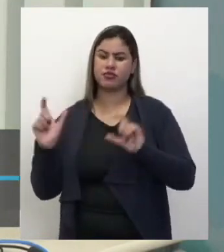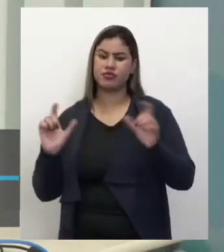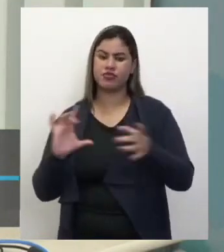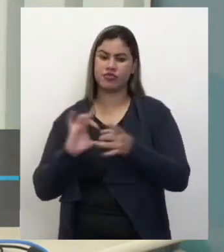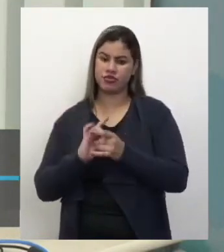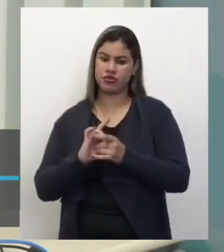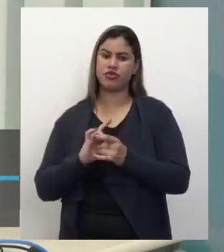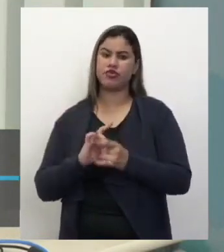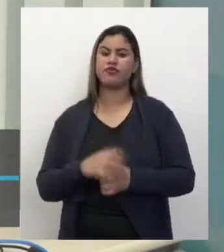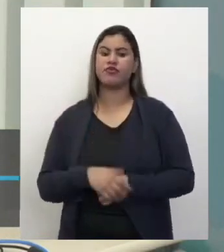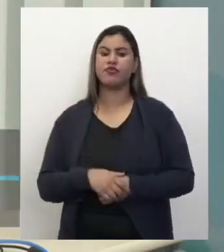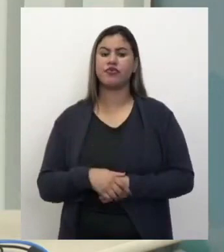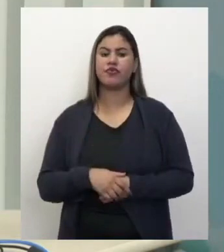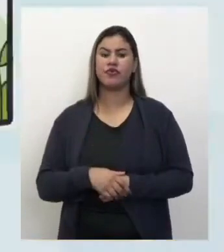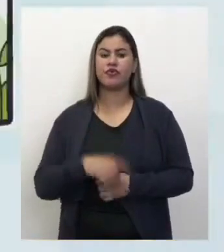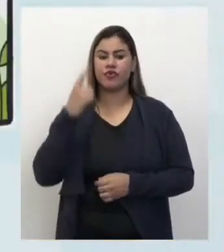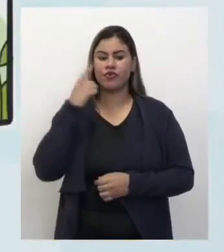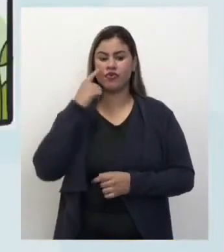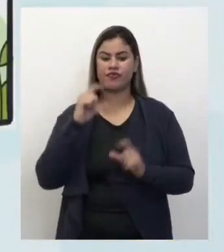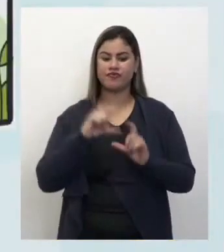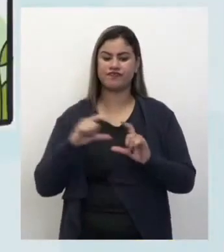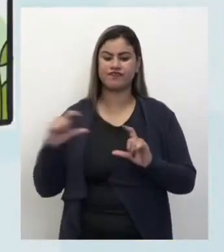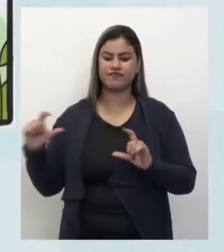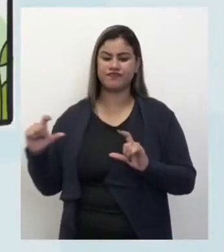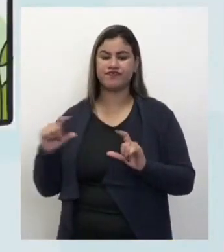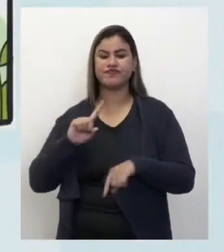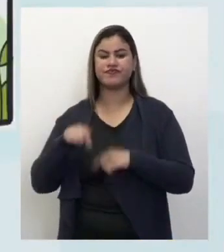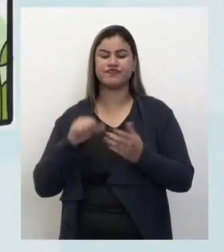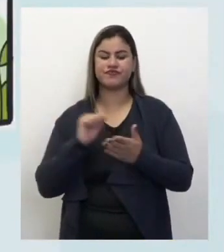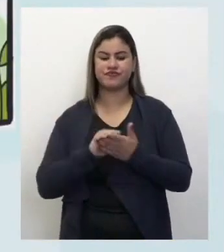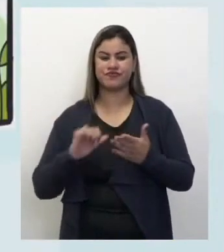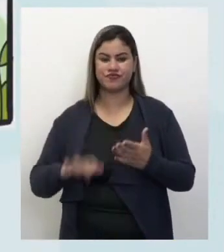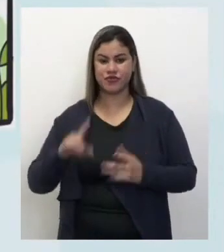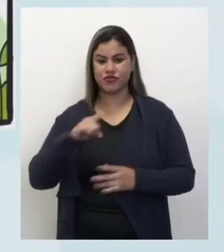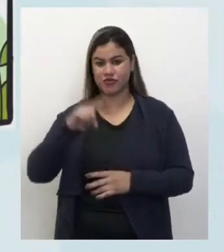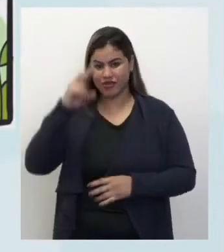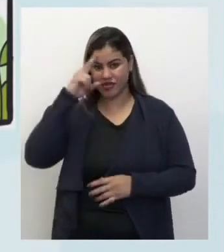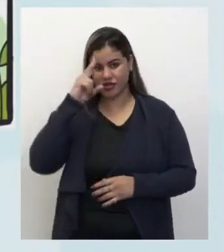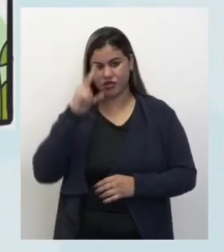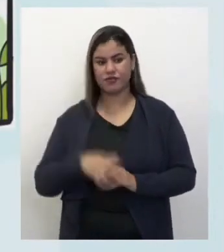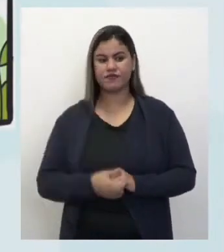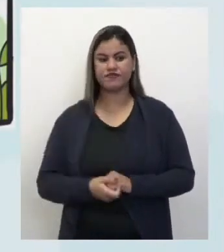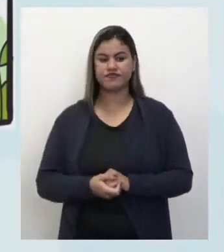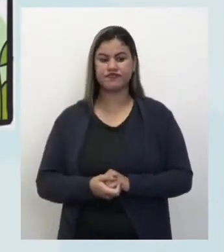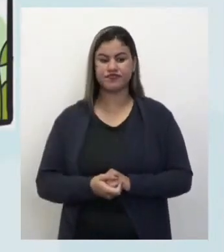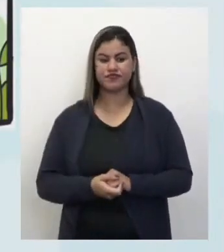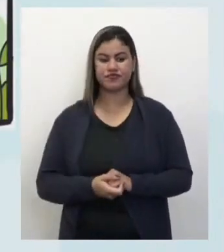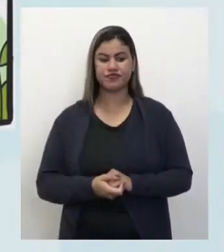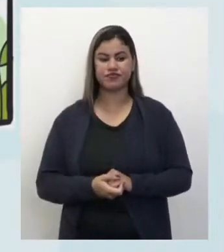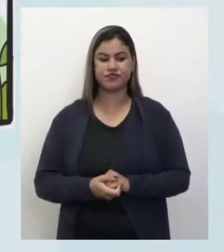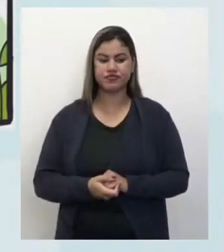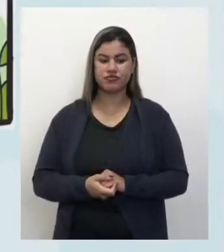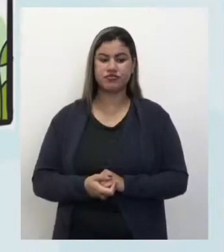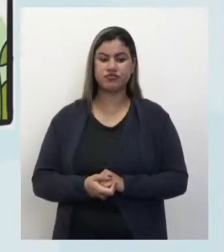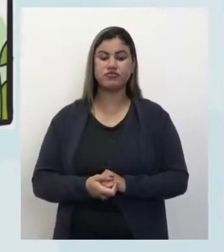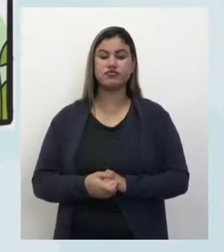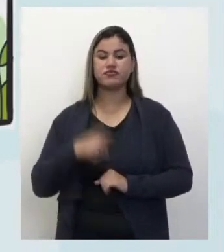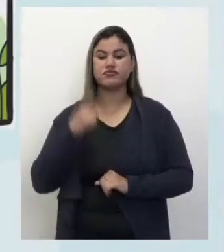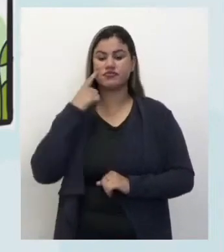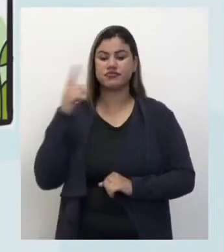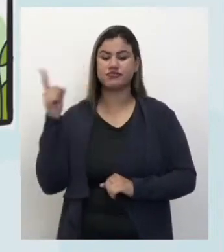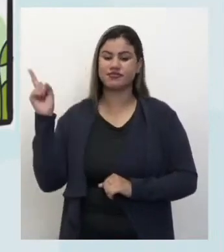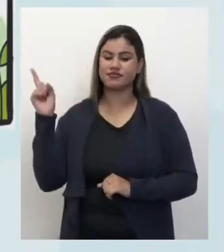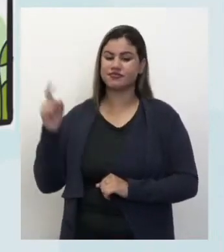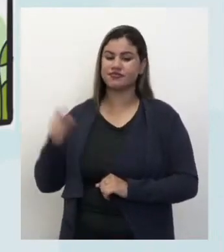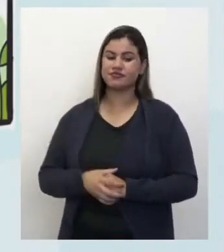Vamos agora para uma tirinha e já tem uma atividade para ver se vocês se recordam. Bom, nós temos essa tirinha aí.